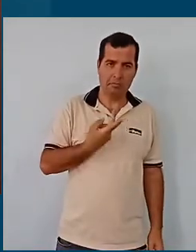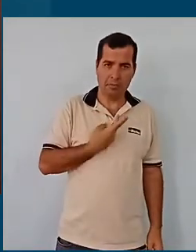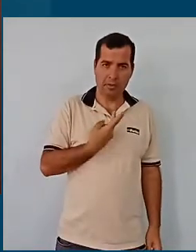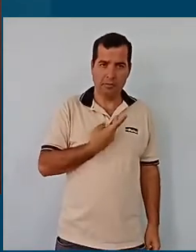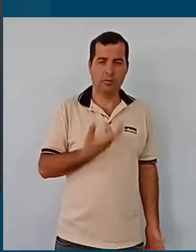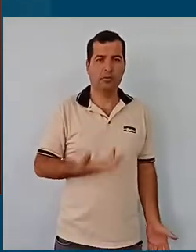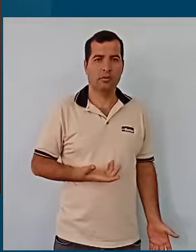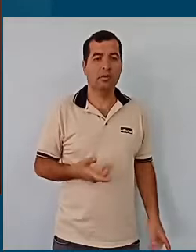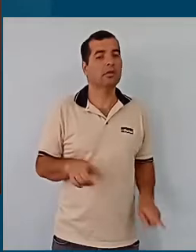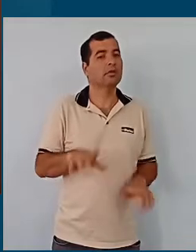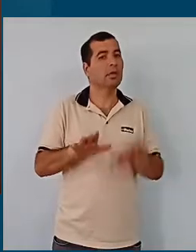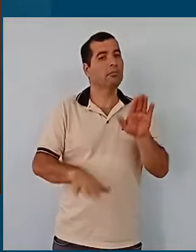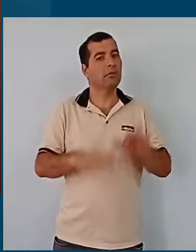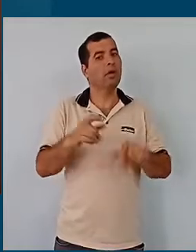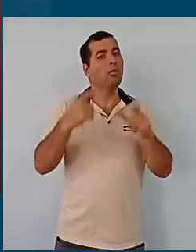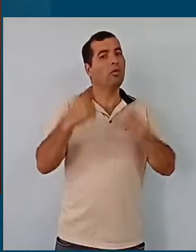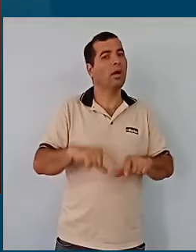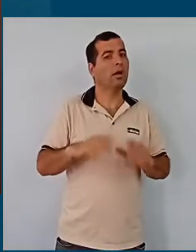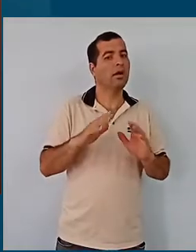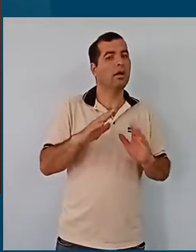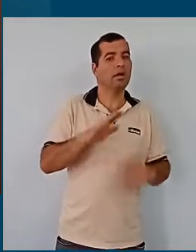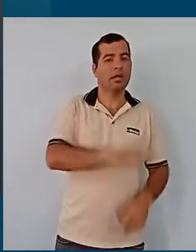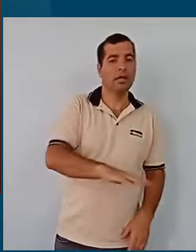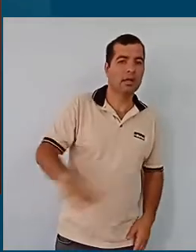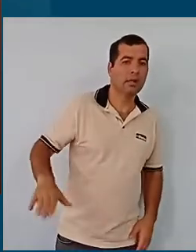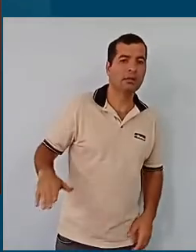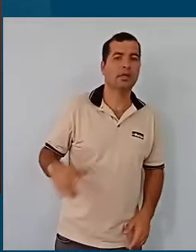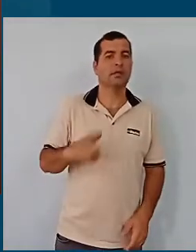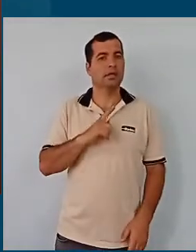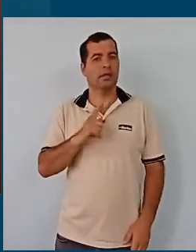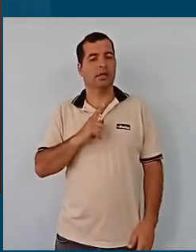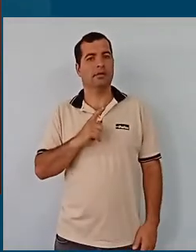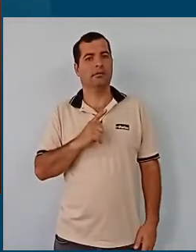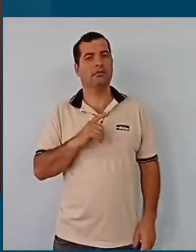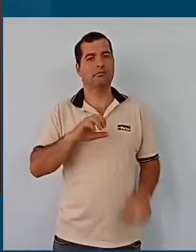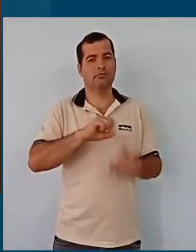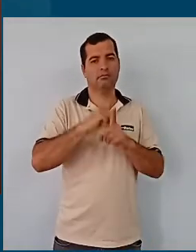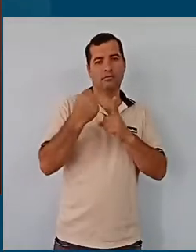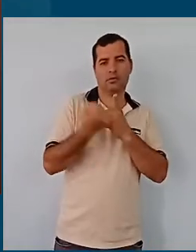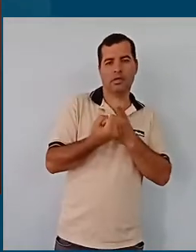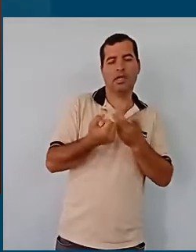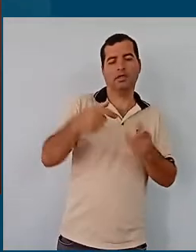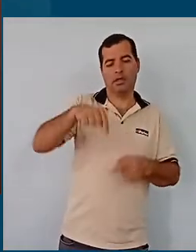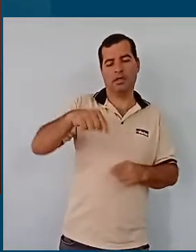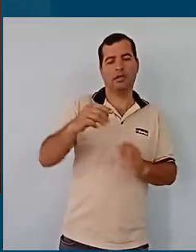que a criança ocupa nessas relações sociais que ela vive na escola.